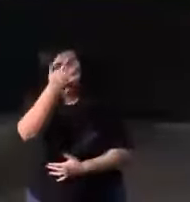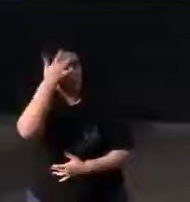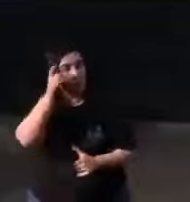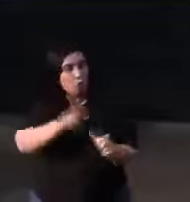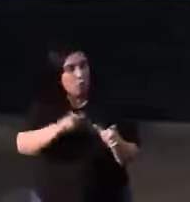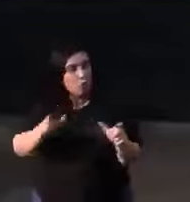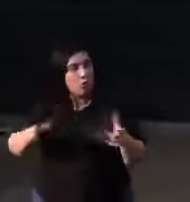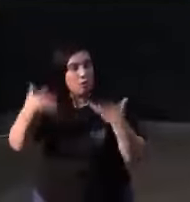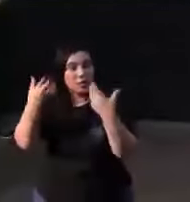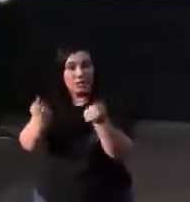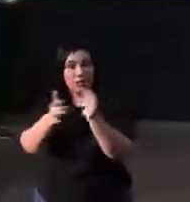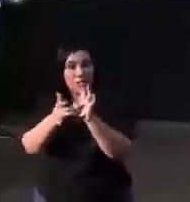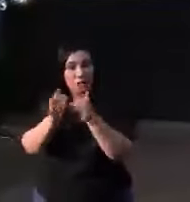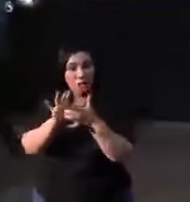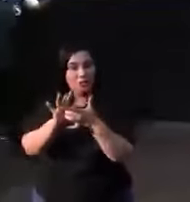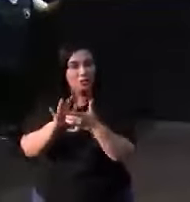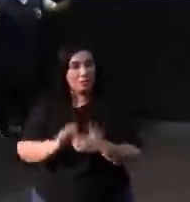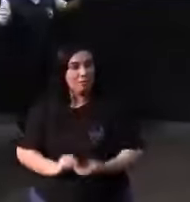pelas redes sociais,